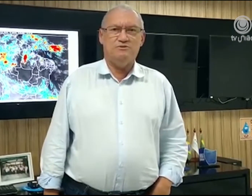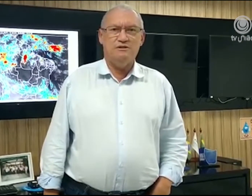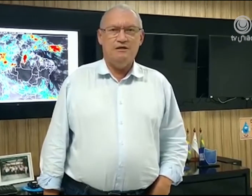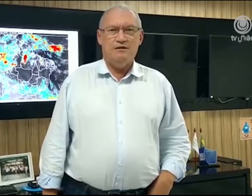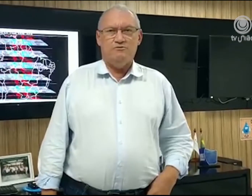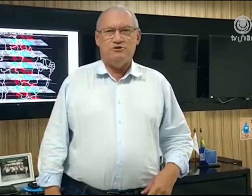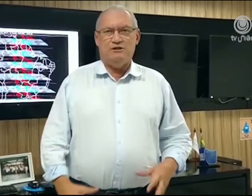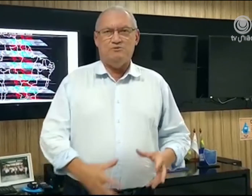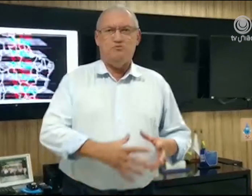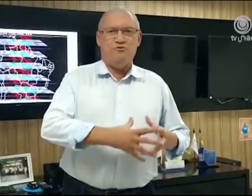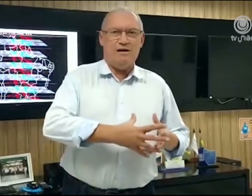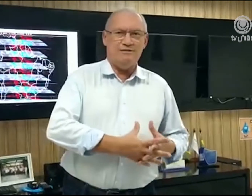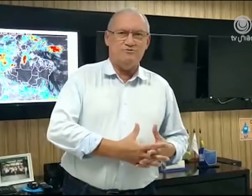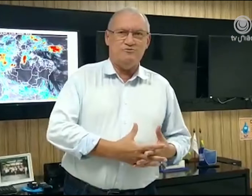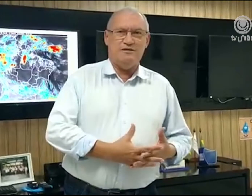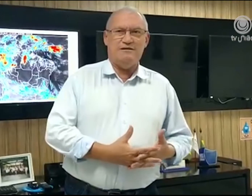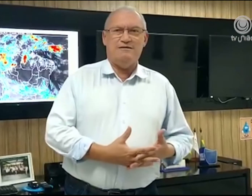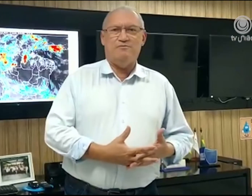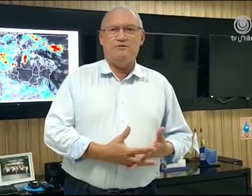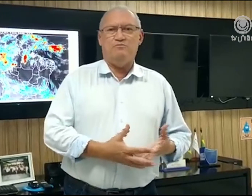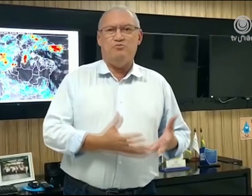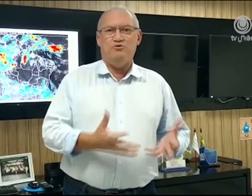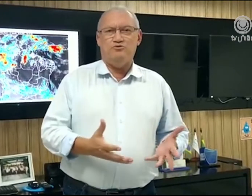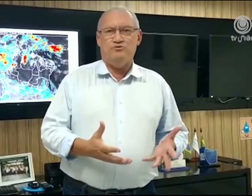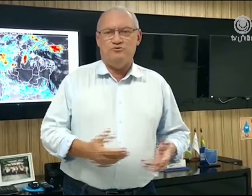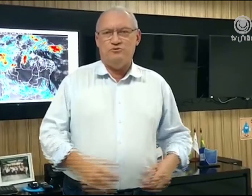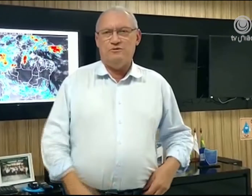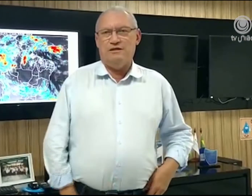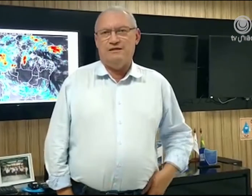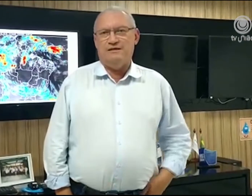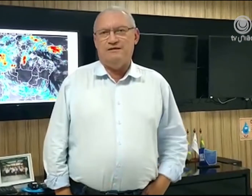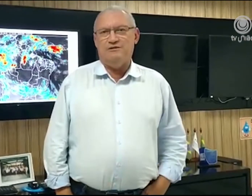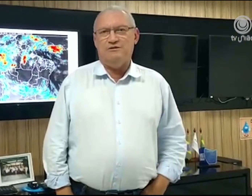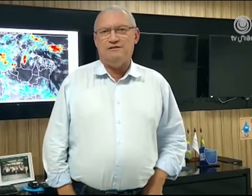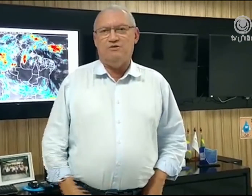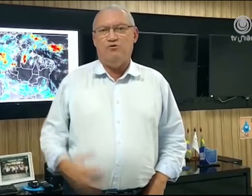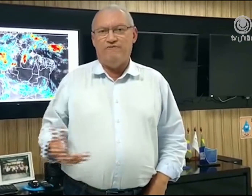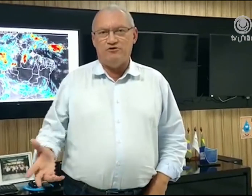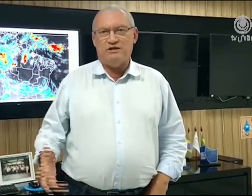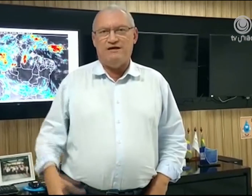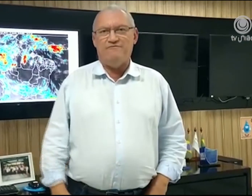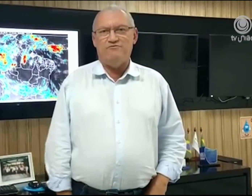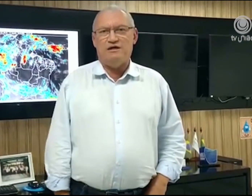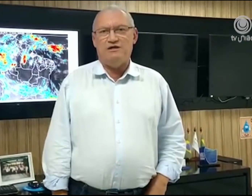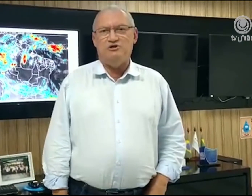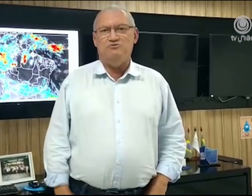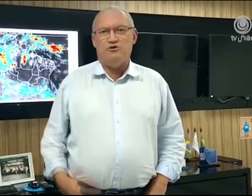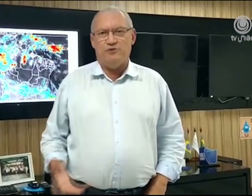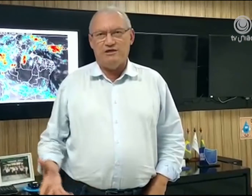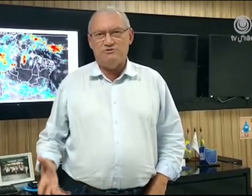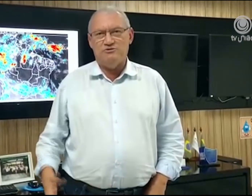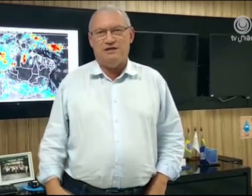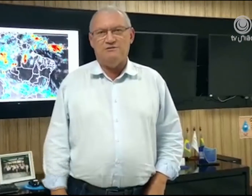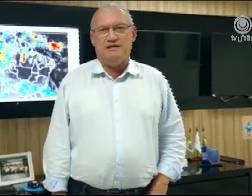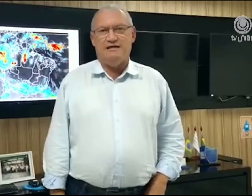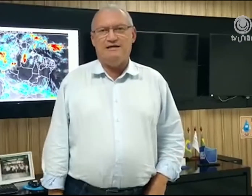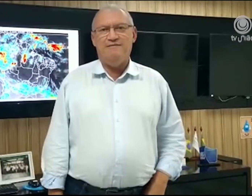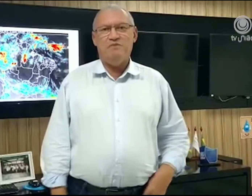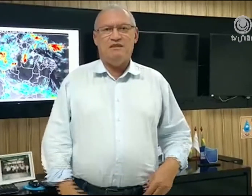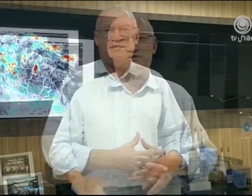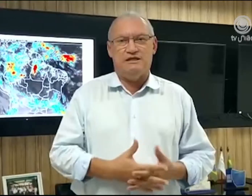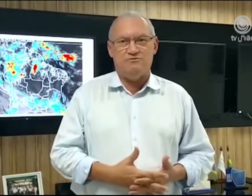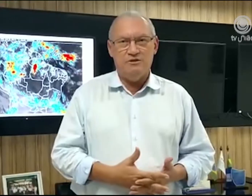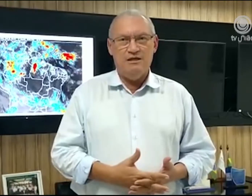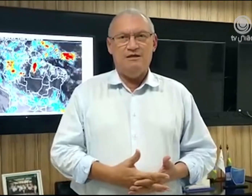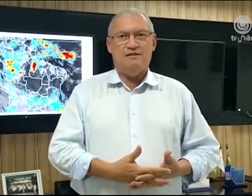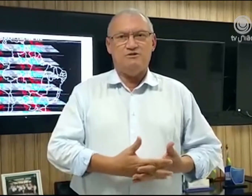recursos hídricos nós temos um quadro né Muito de assim confortável na Região Noroeste do Estado do Ceará